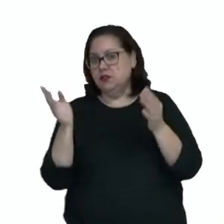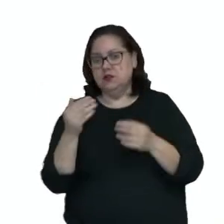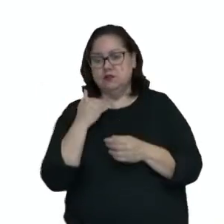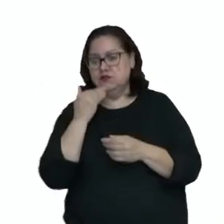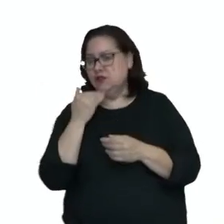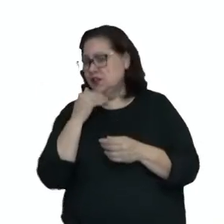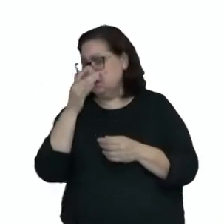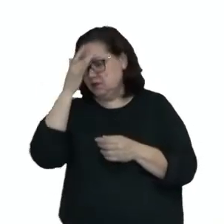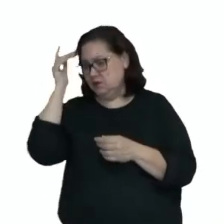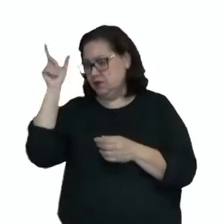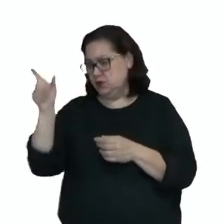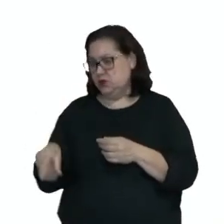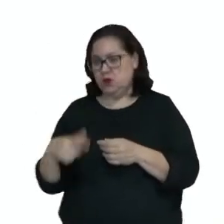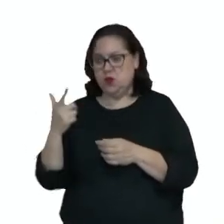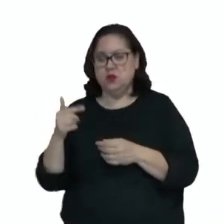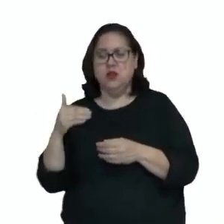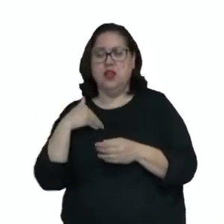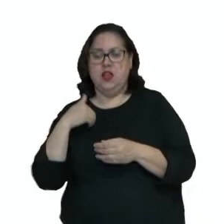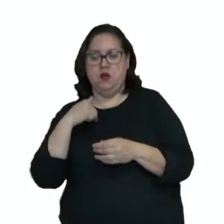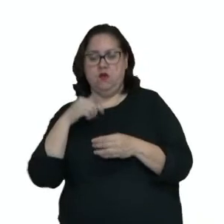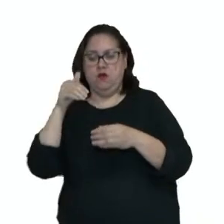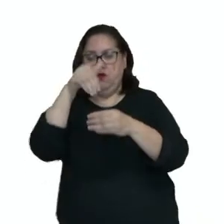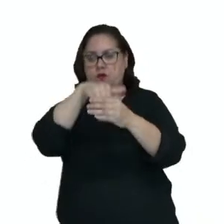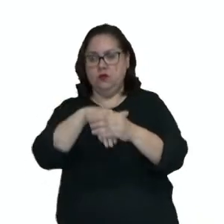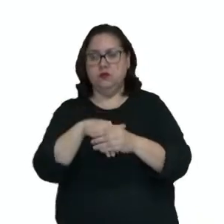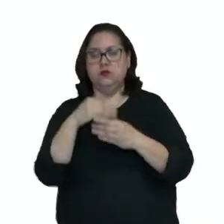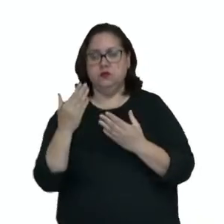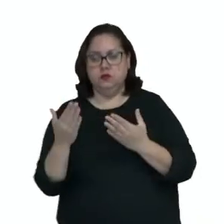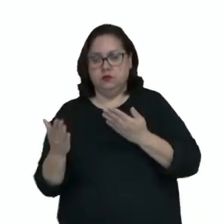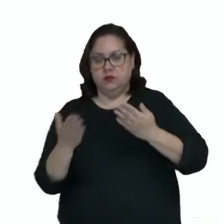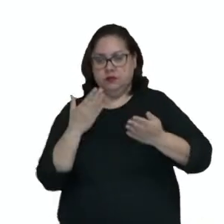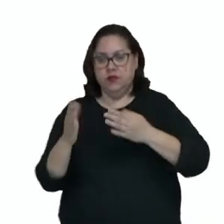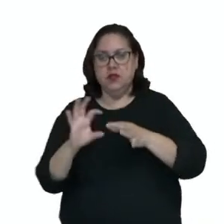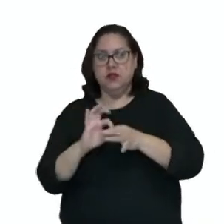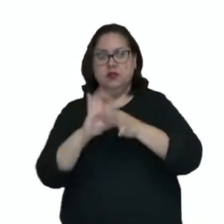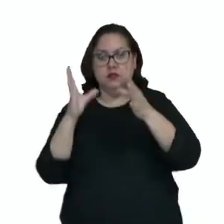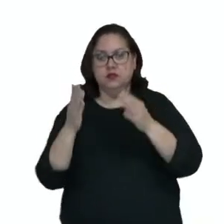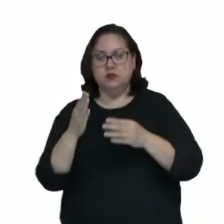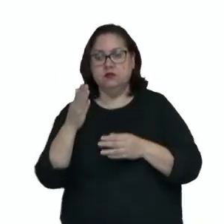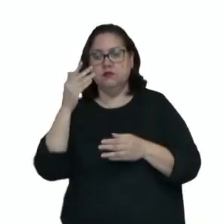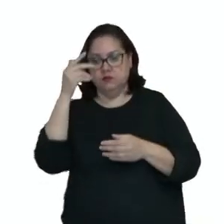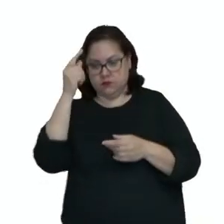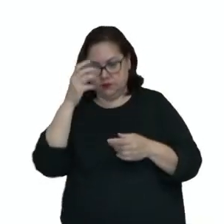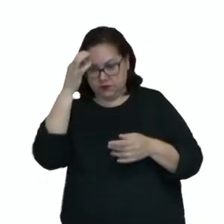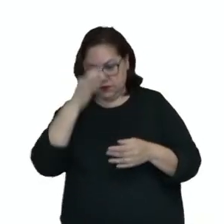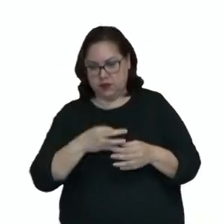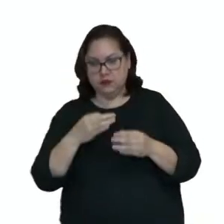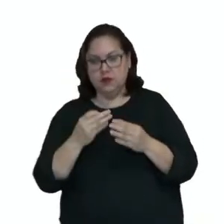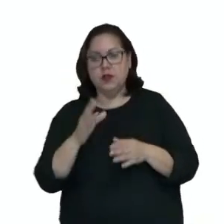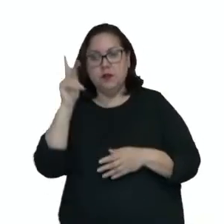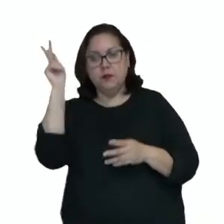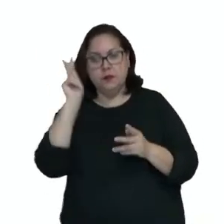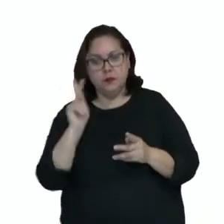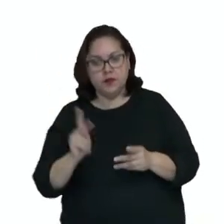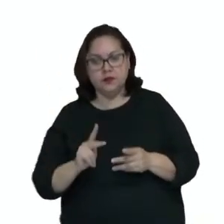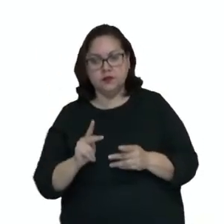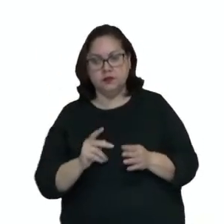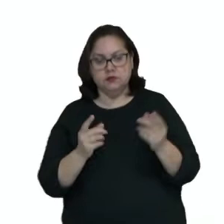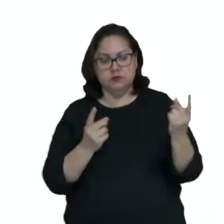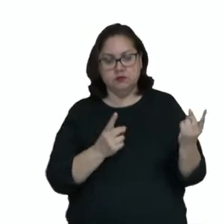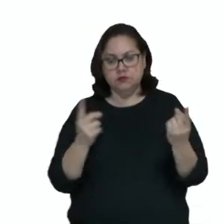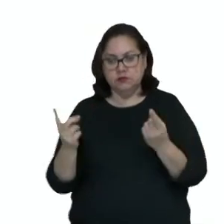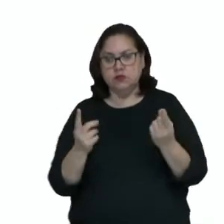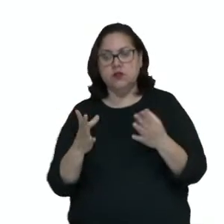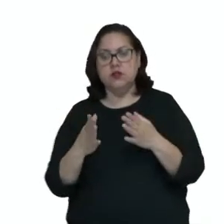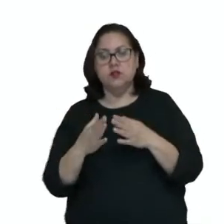a ninguém, né, em quem eu vou votar. Frente a uma disputa livre, honesta e pacífica entre partidos